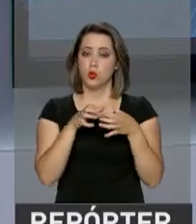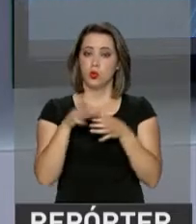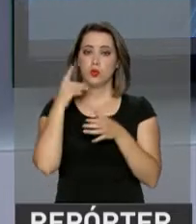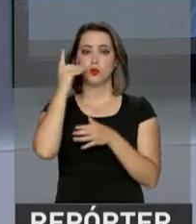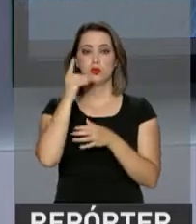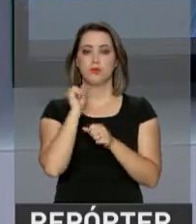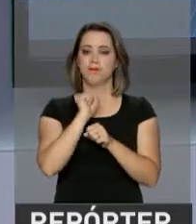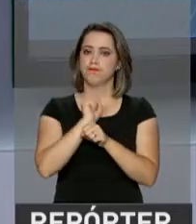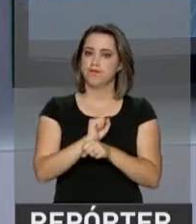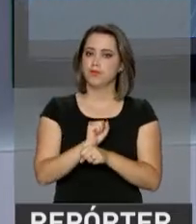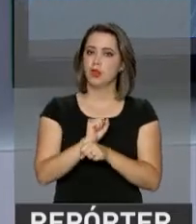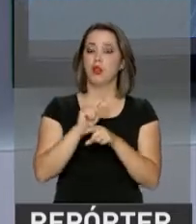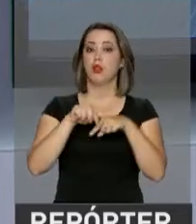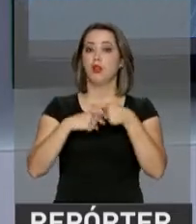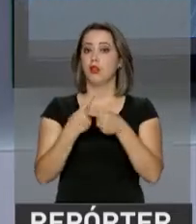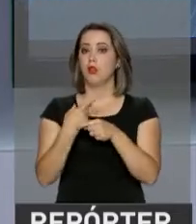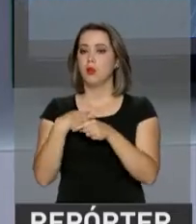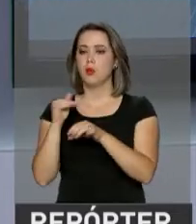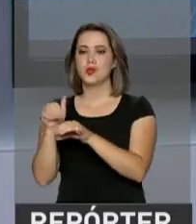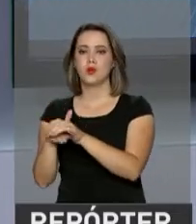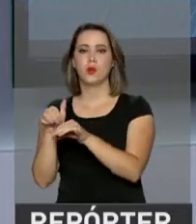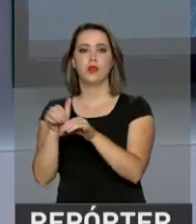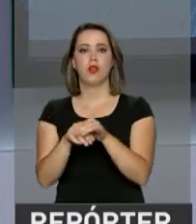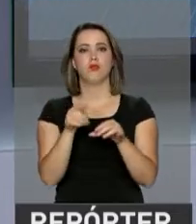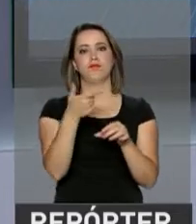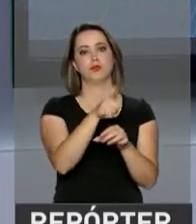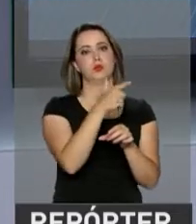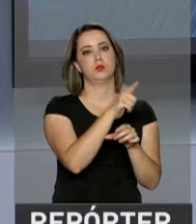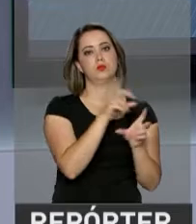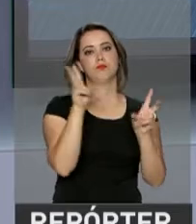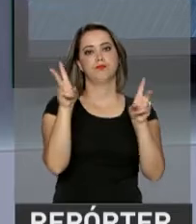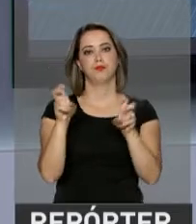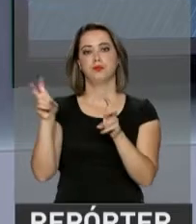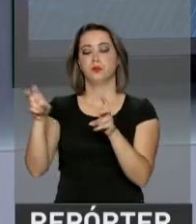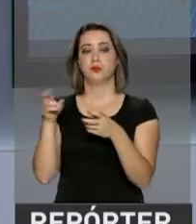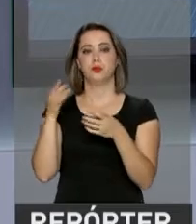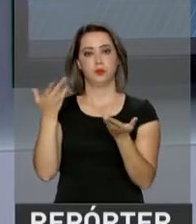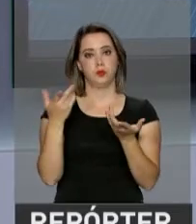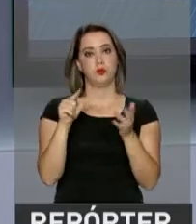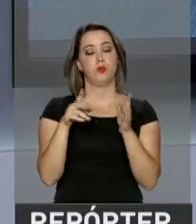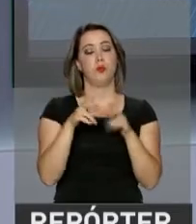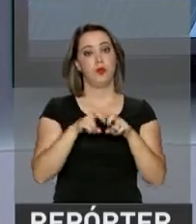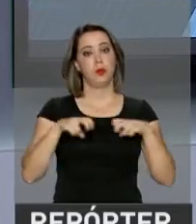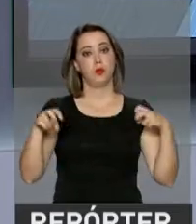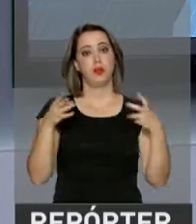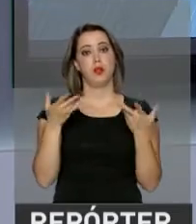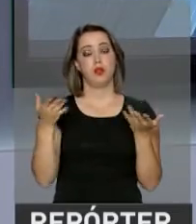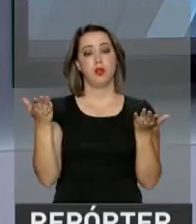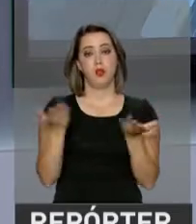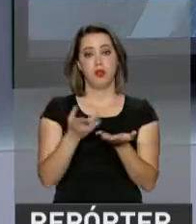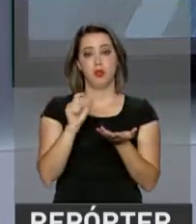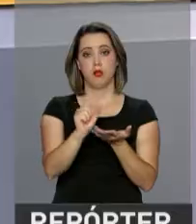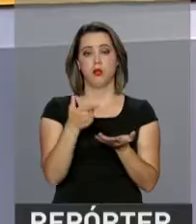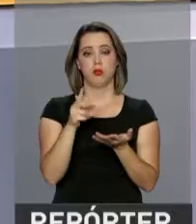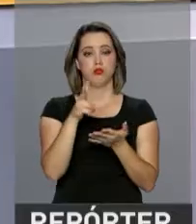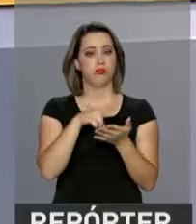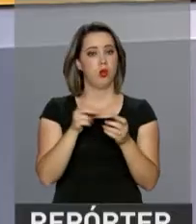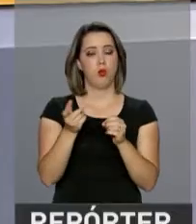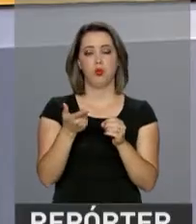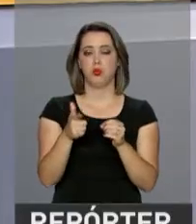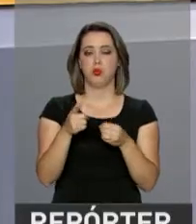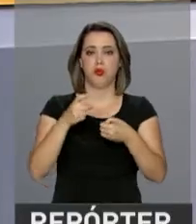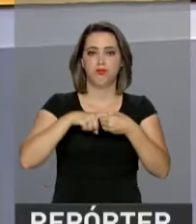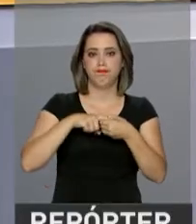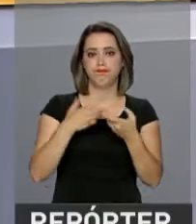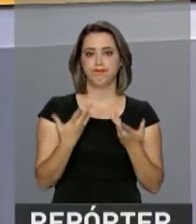na leitura do texto para votar outras matérias em plenário. Até o momento, a leitura do relatório ainda não foi retomada. Veja